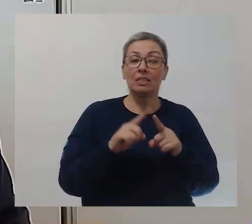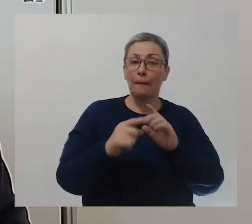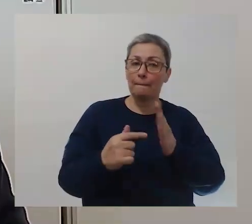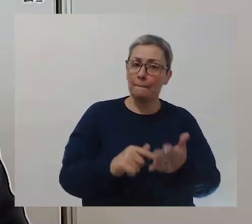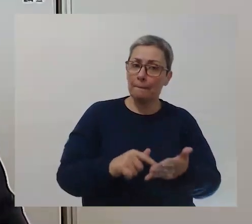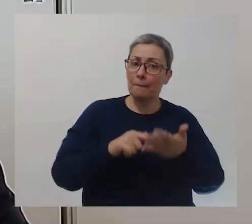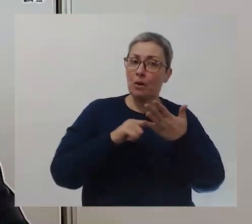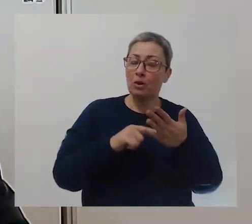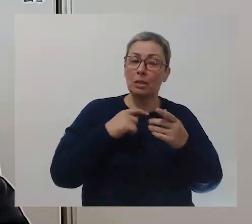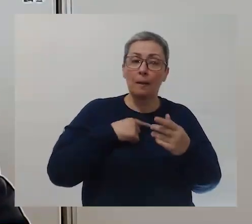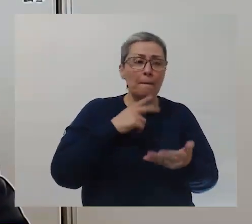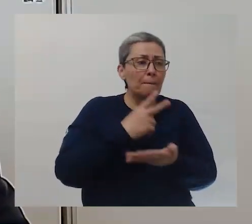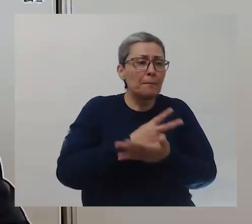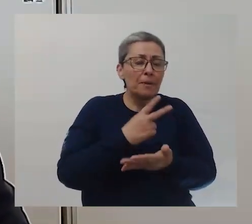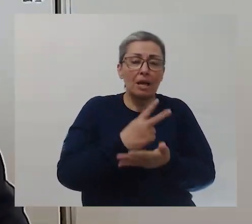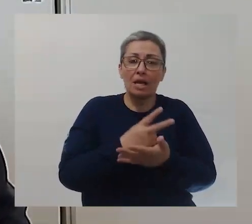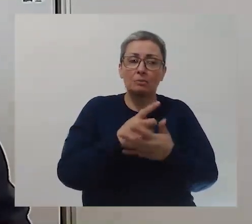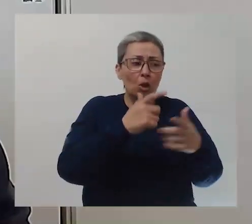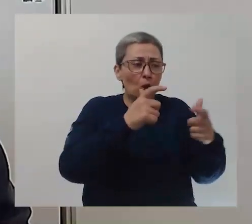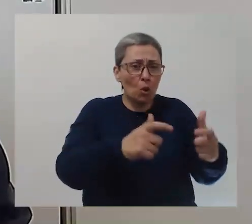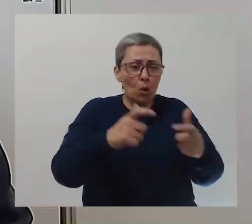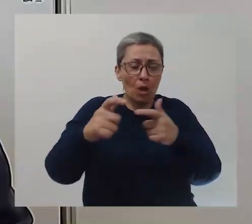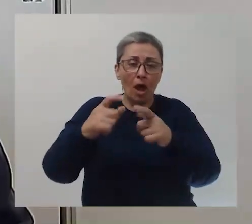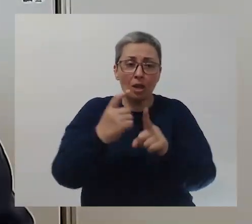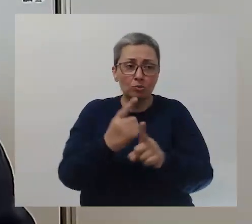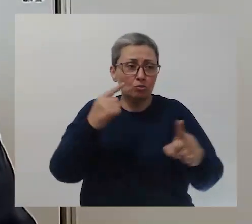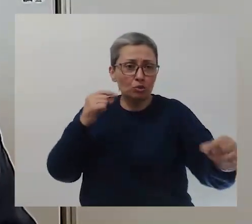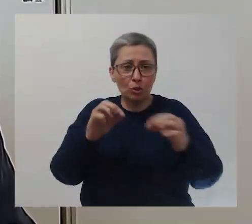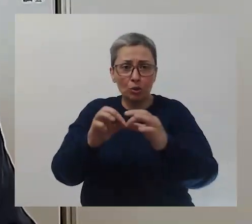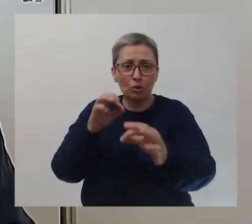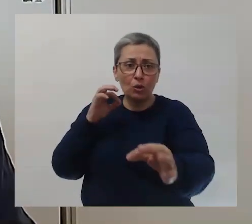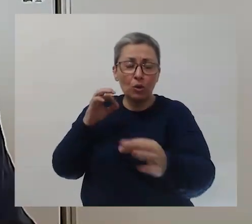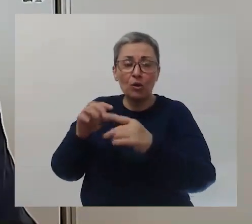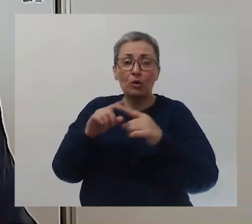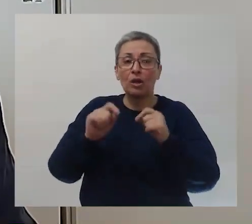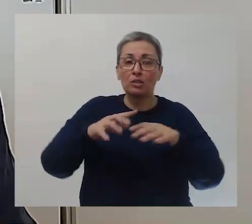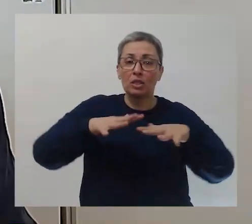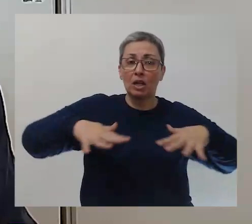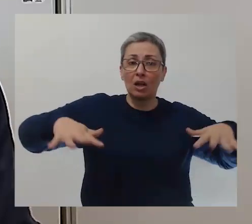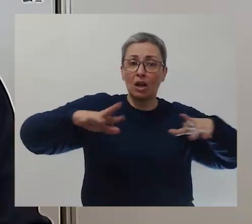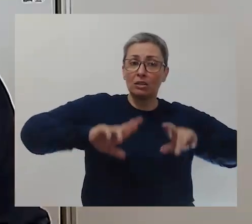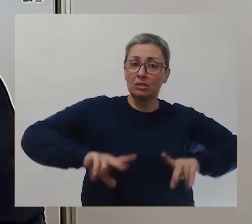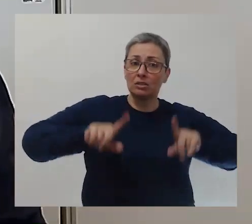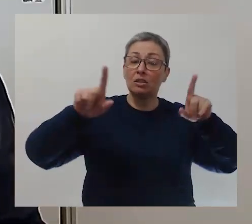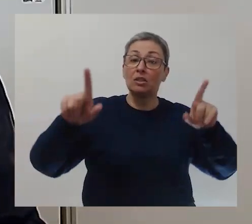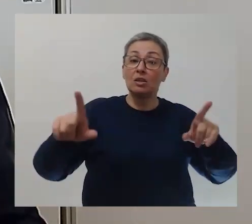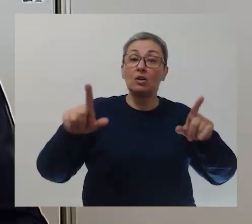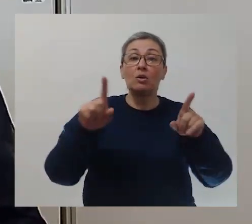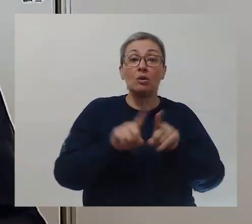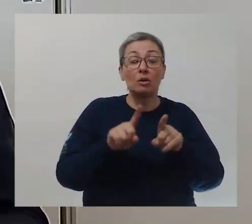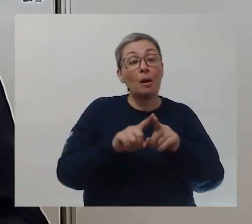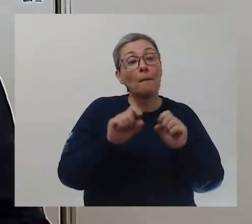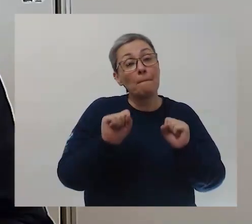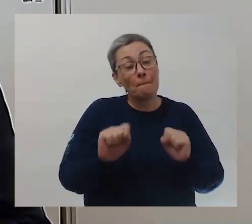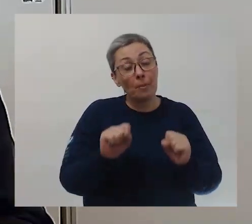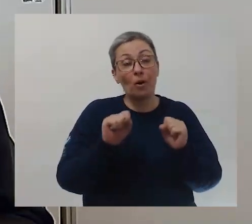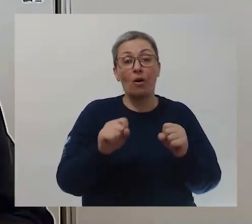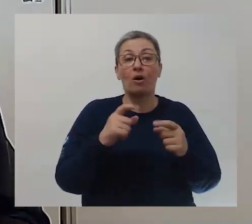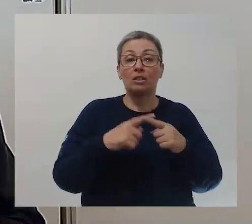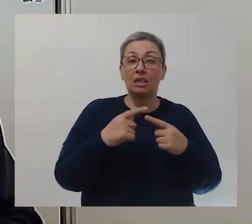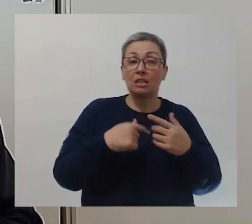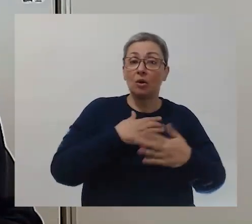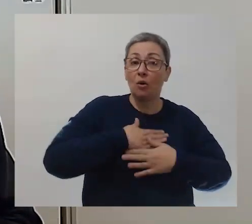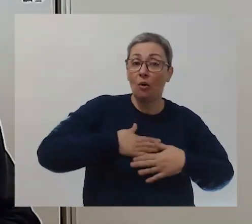Isso nos mostra que mesmo em lugares distantes uns dos outros e espaços físicos diferentes, podemos